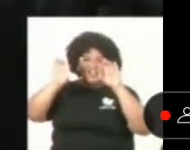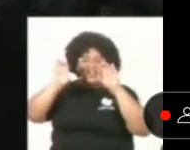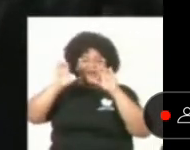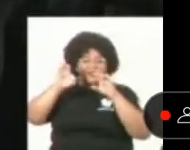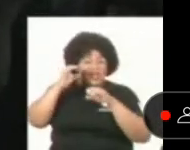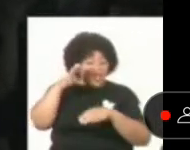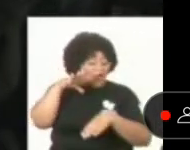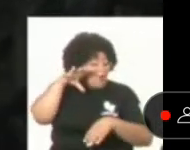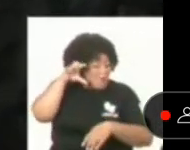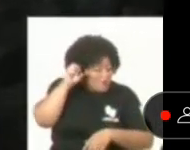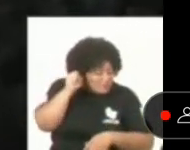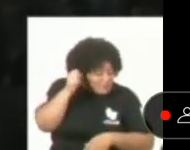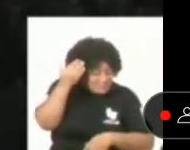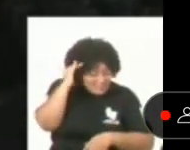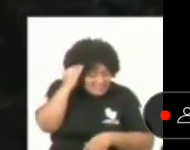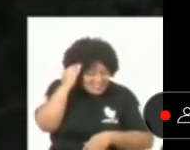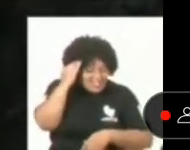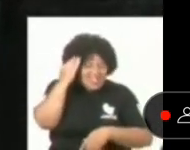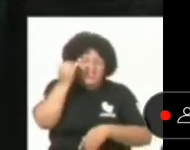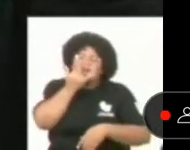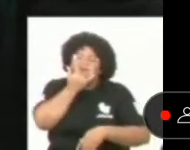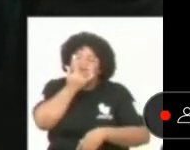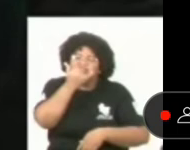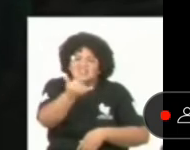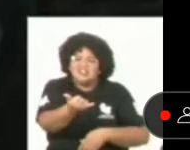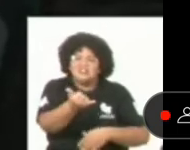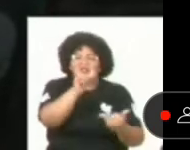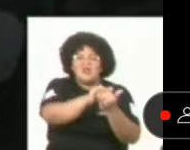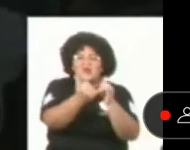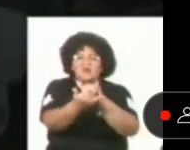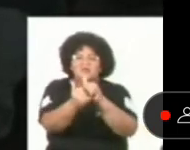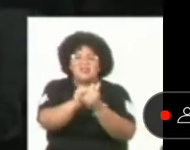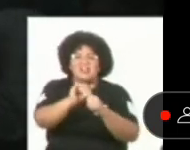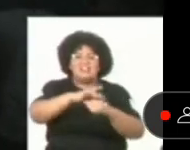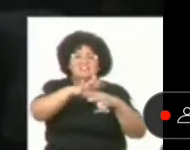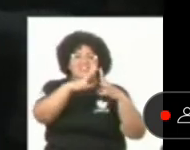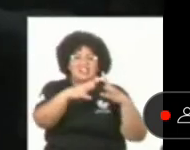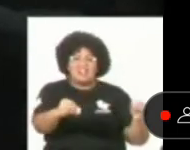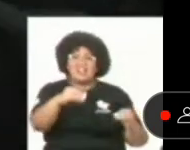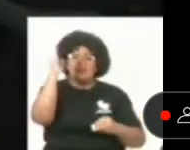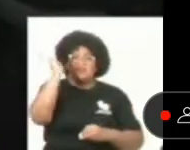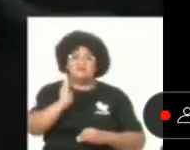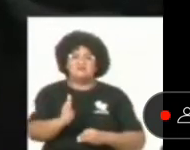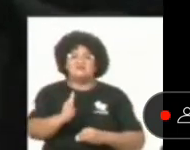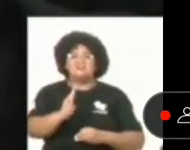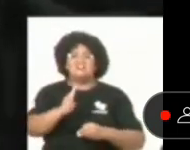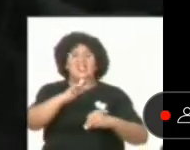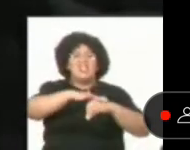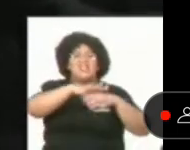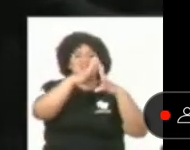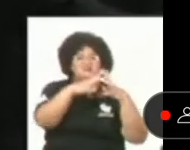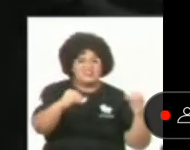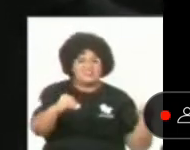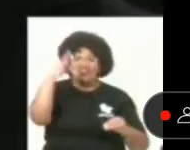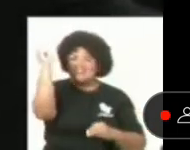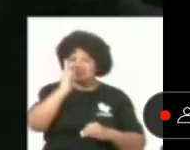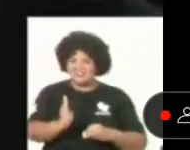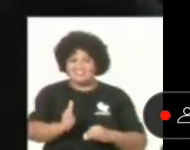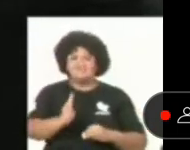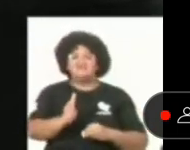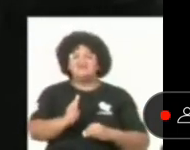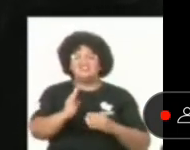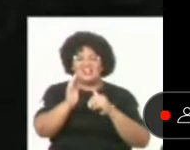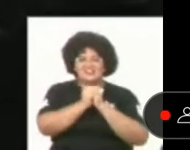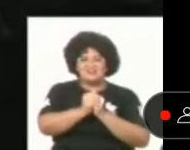seus pecados e sararei o Brasil. Vamos lá? E sararei o Brasil.